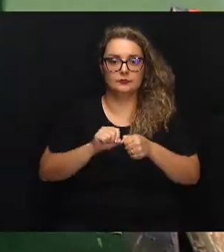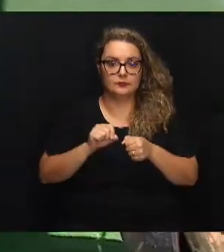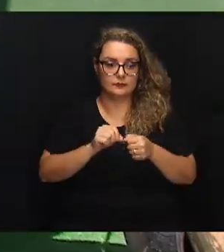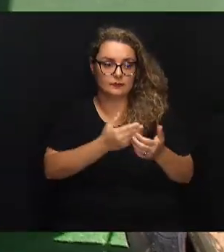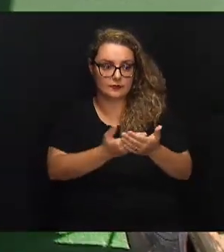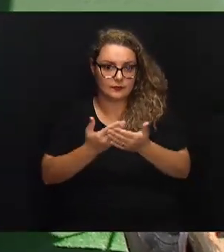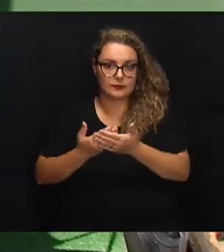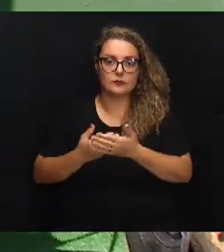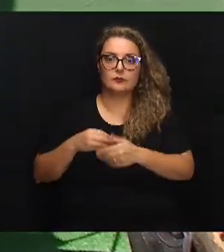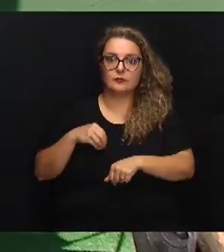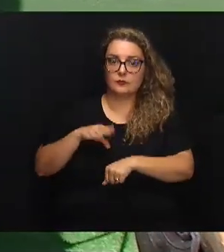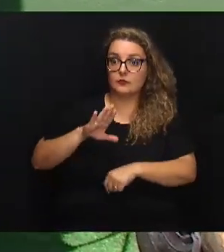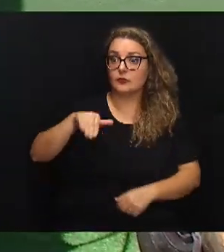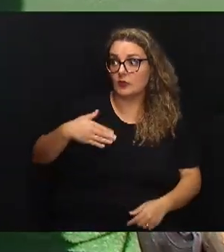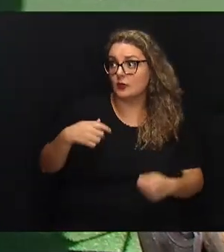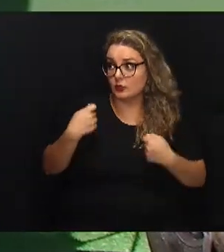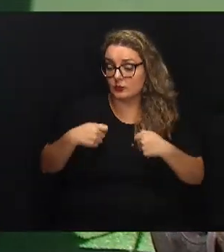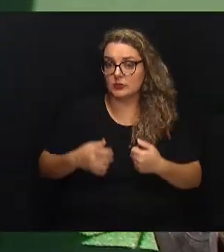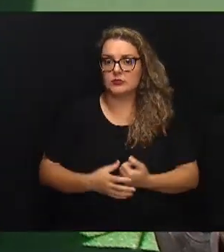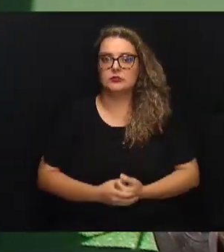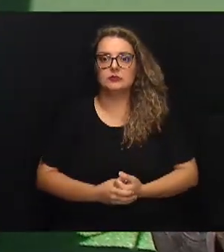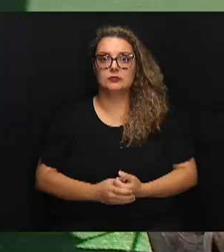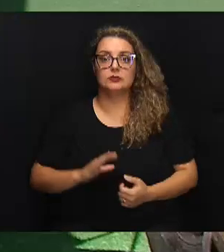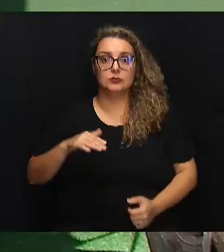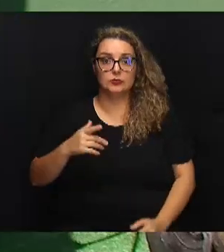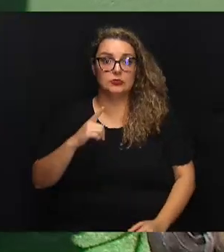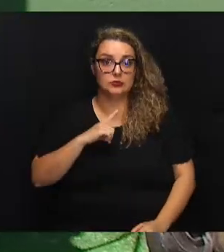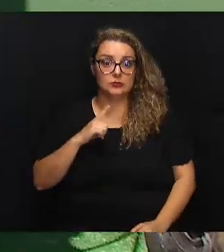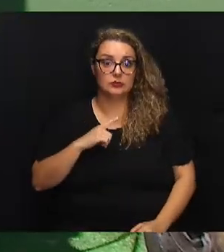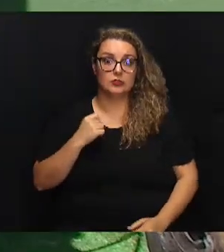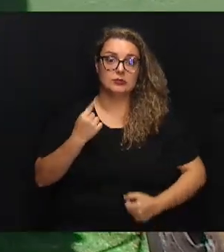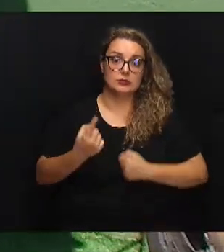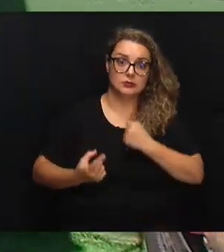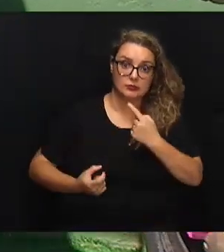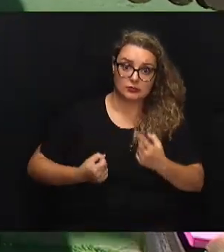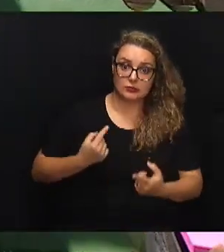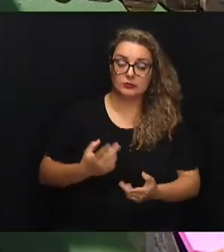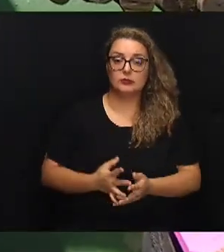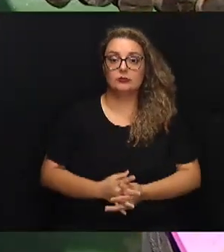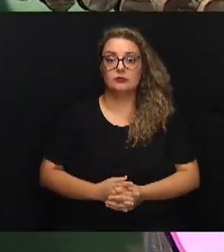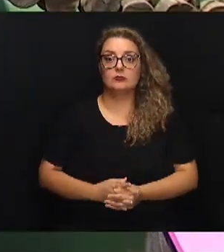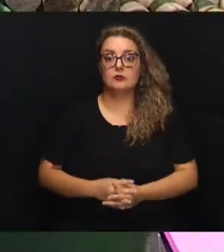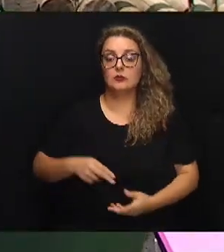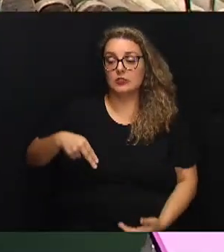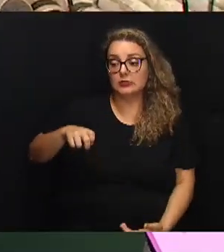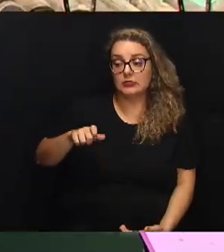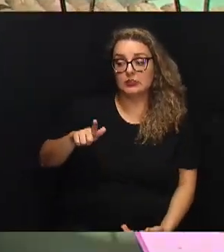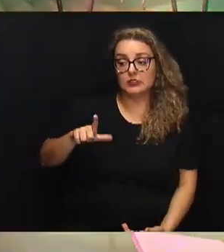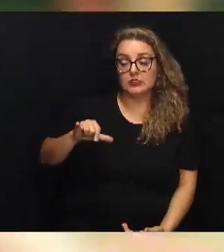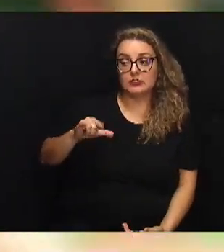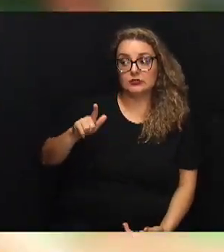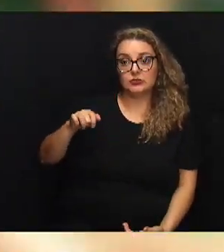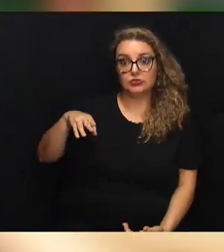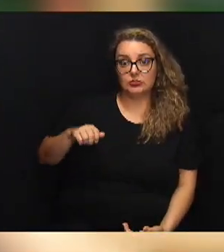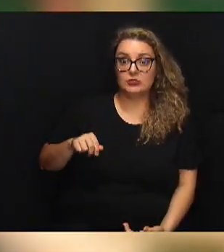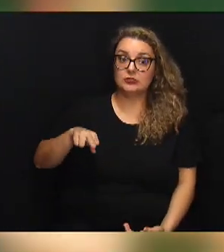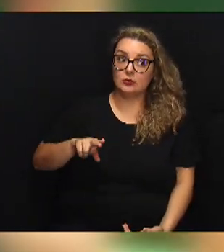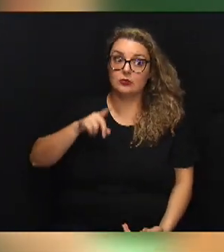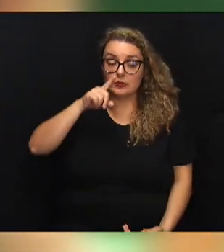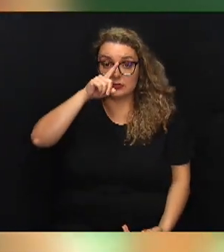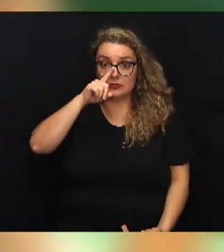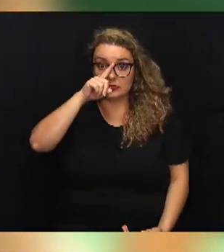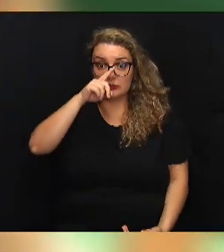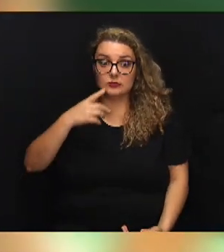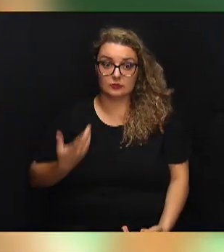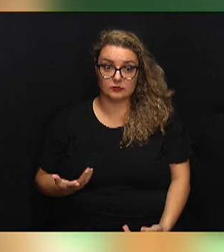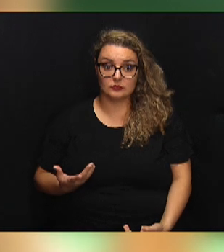Um encaminhamento quando necessário, quando há algum fator de negligência ou de situação de risco. E